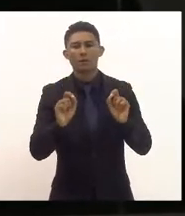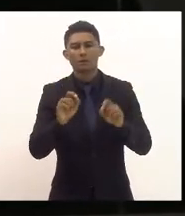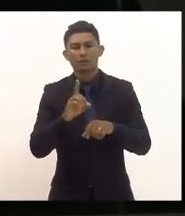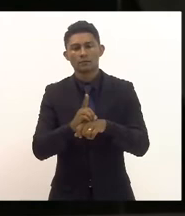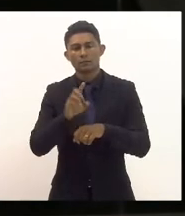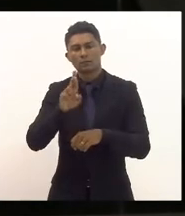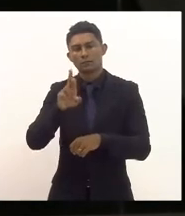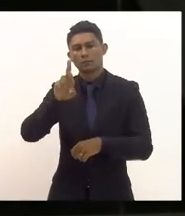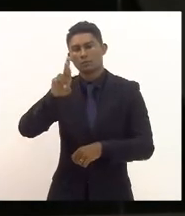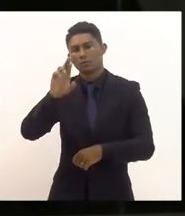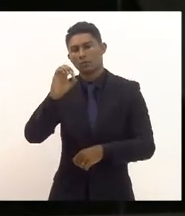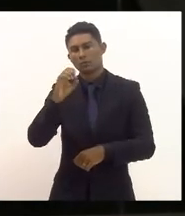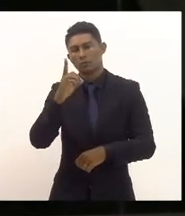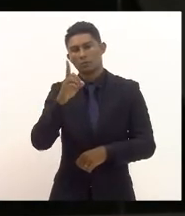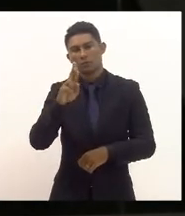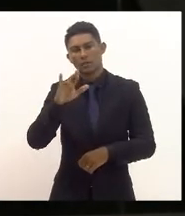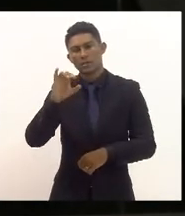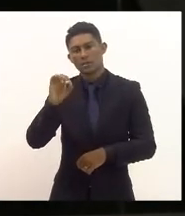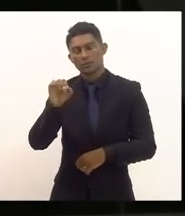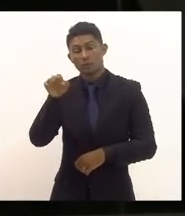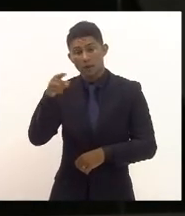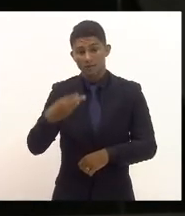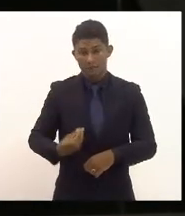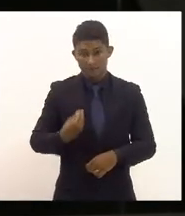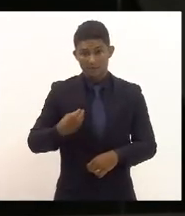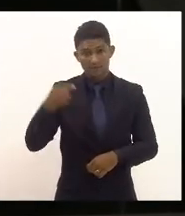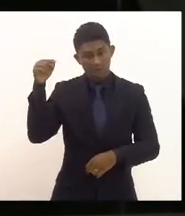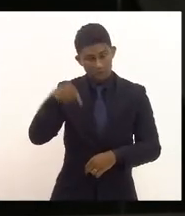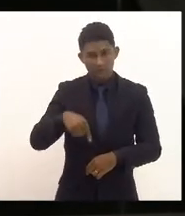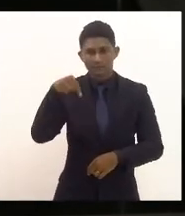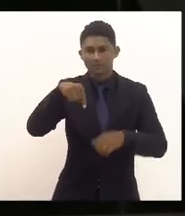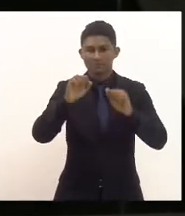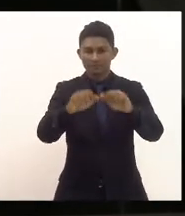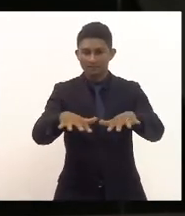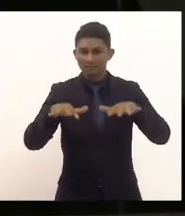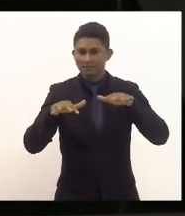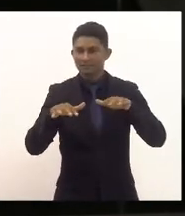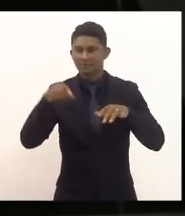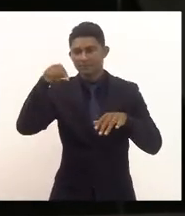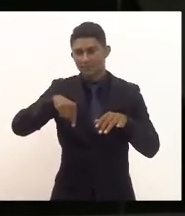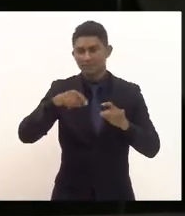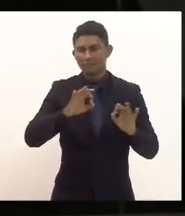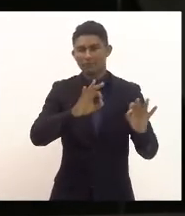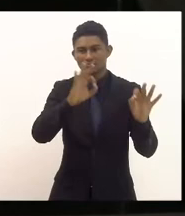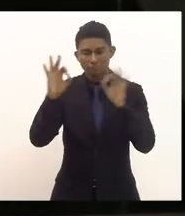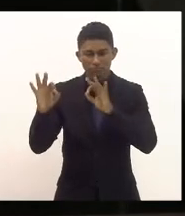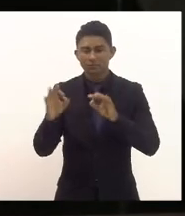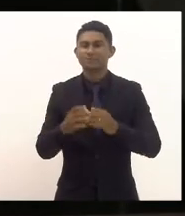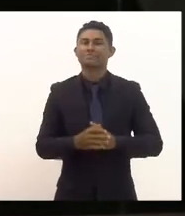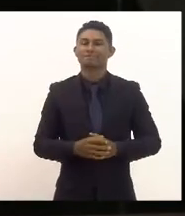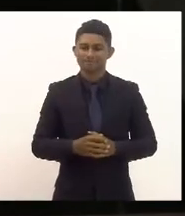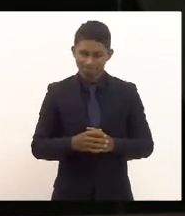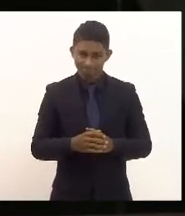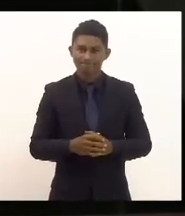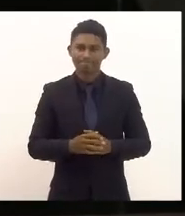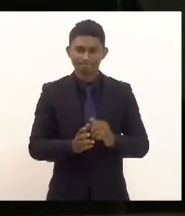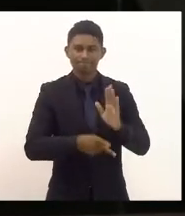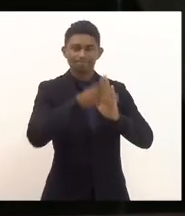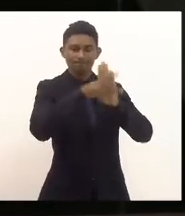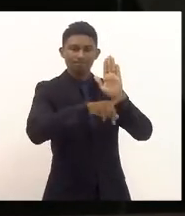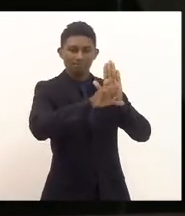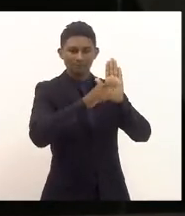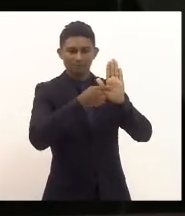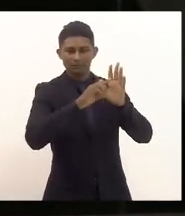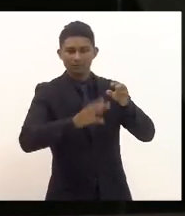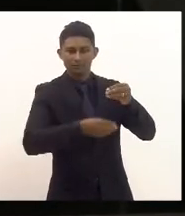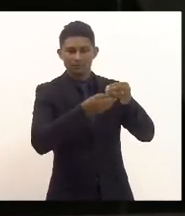Dr Rodrigo Pacheco se encontra presente nesse plenário acompanhado aqui a tramitação do projeto de